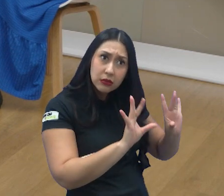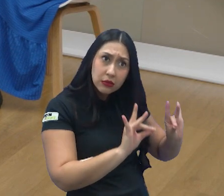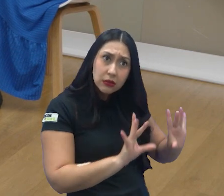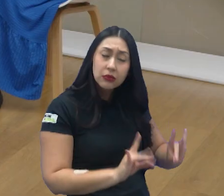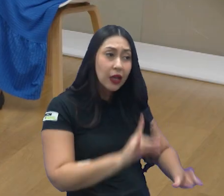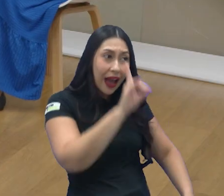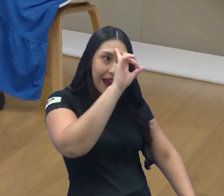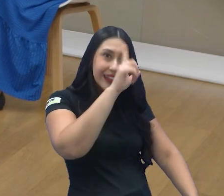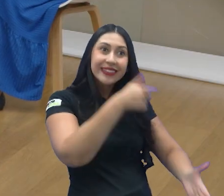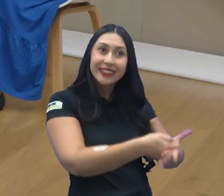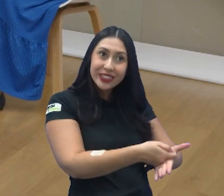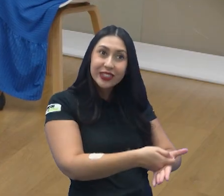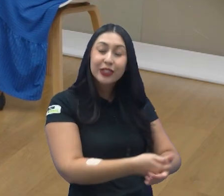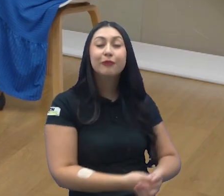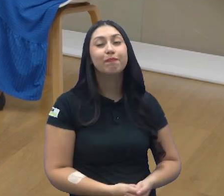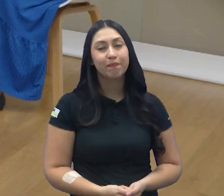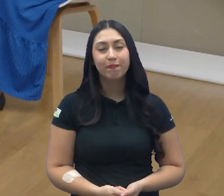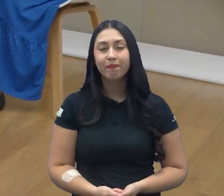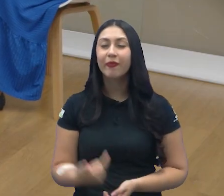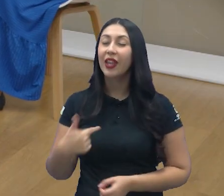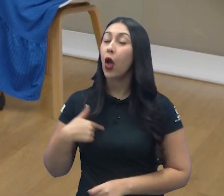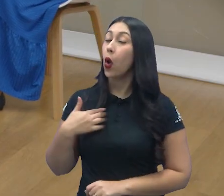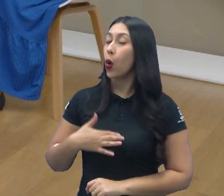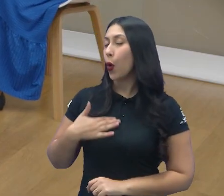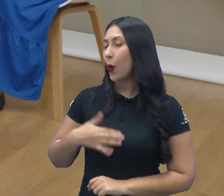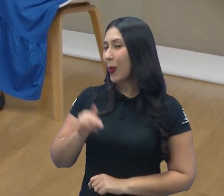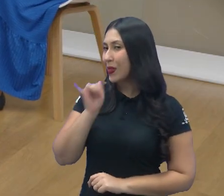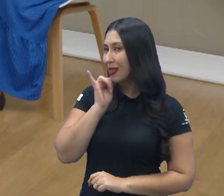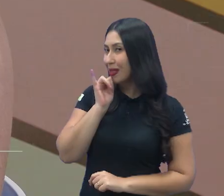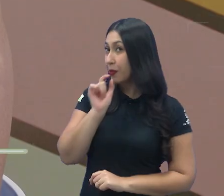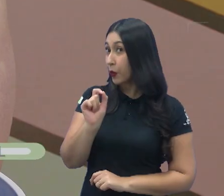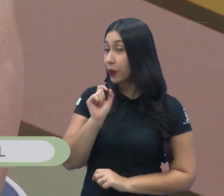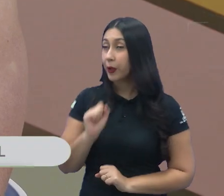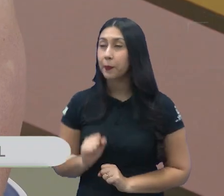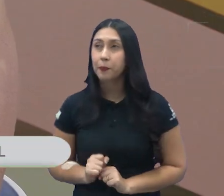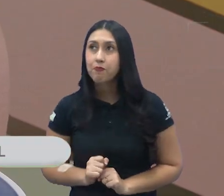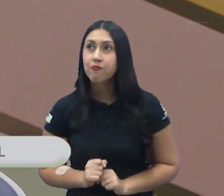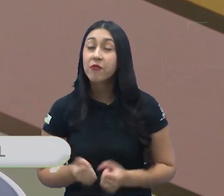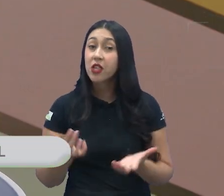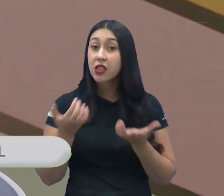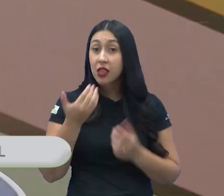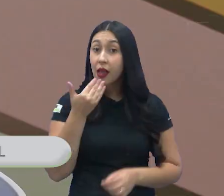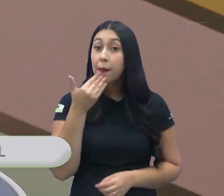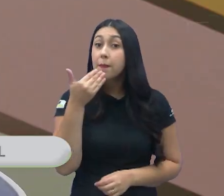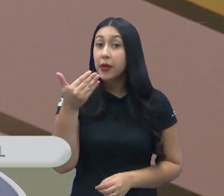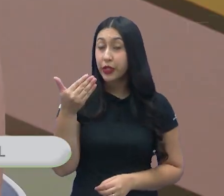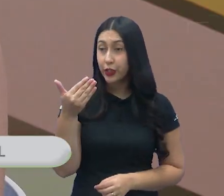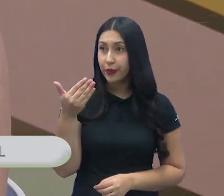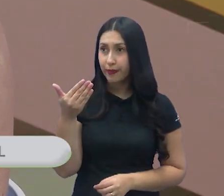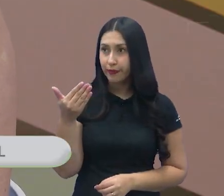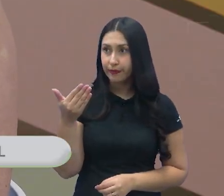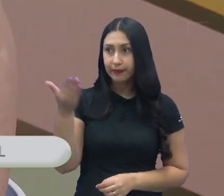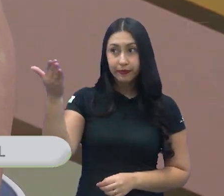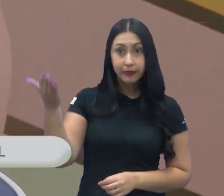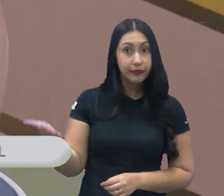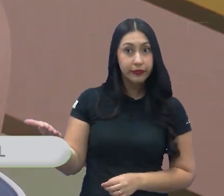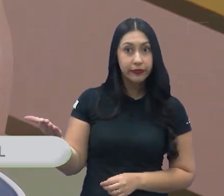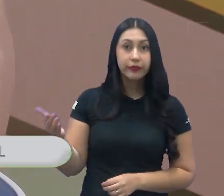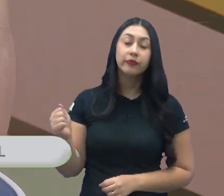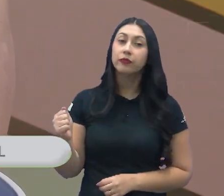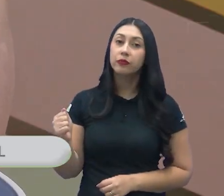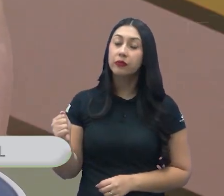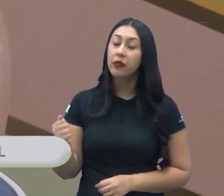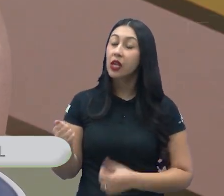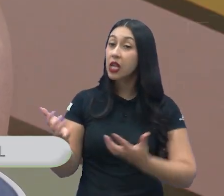vai fazer, é isso. Olha, eu gosto de um exemplo muito bom, é assim, você quer pedir alguma coisa para alguém, se você quer pedir um